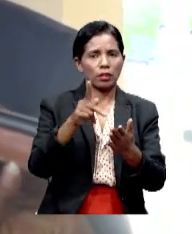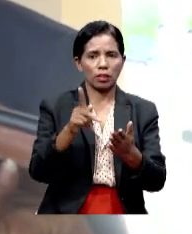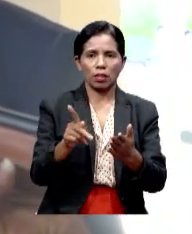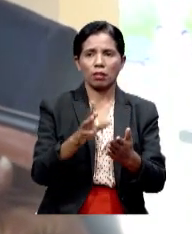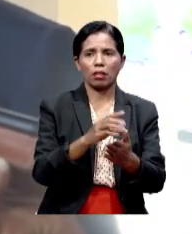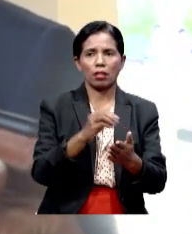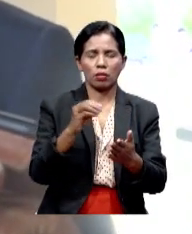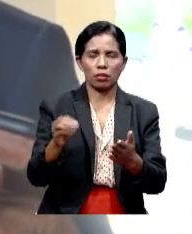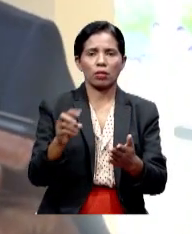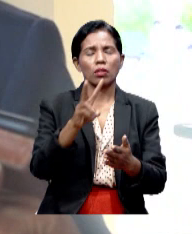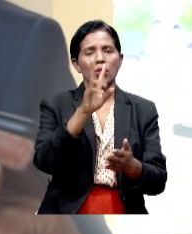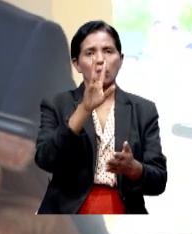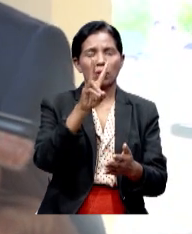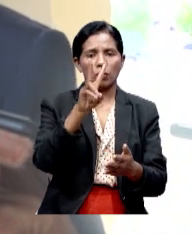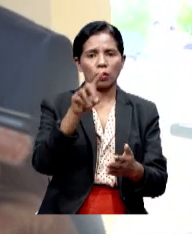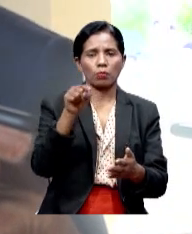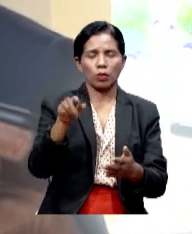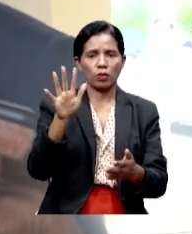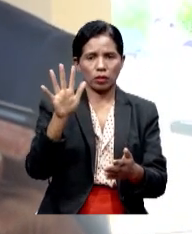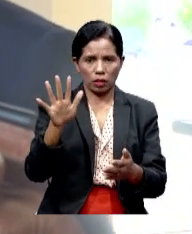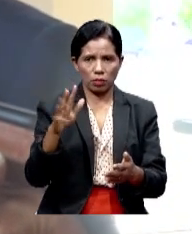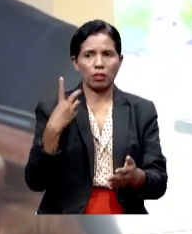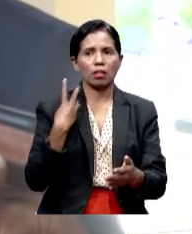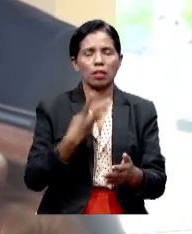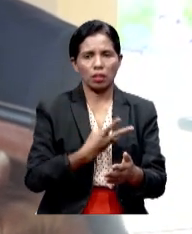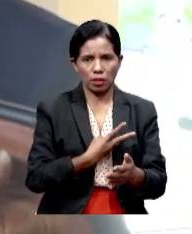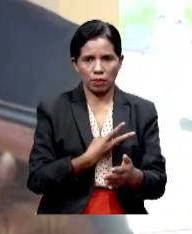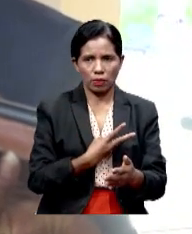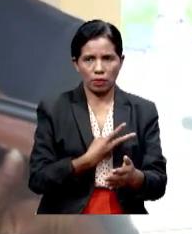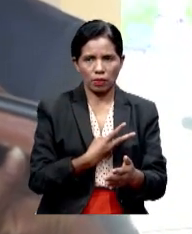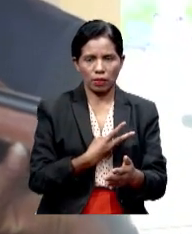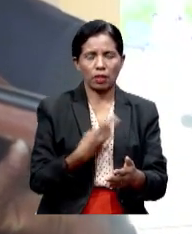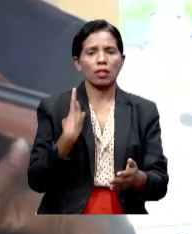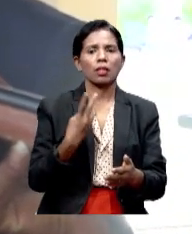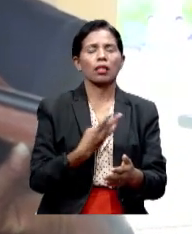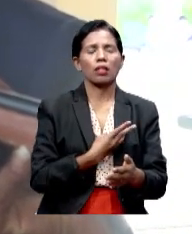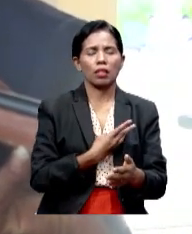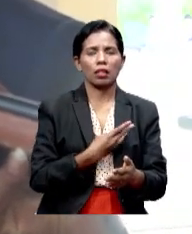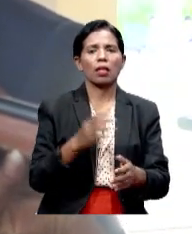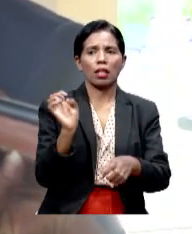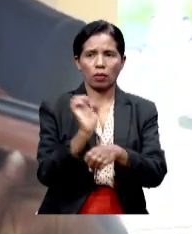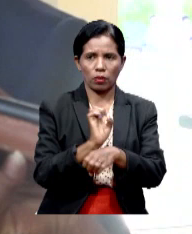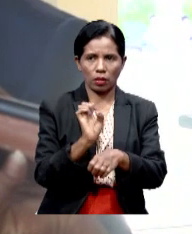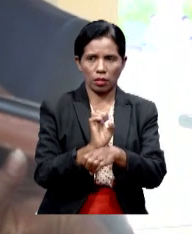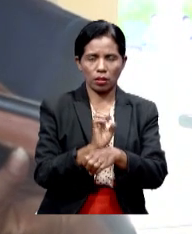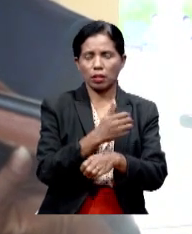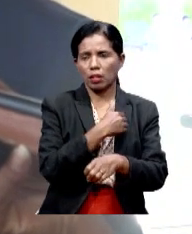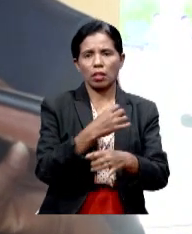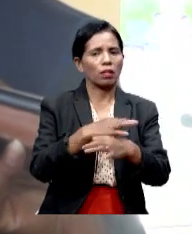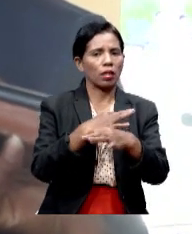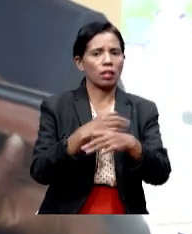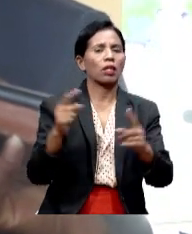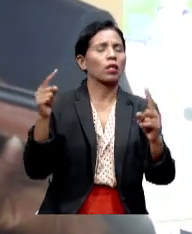2.5 horazan primeiro. Ita nini a ekonomia sidau recupera to